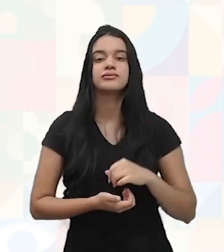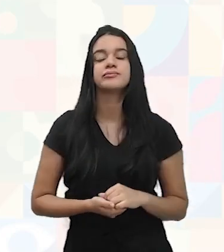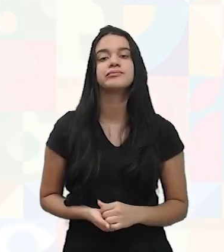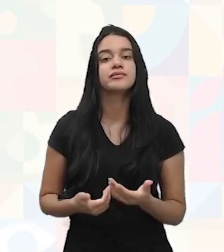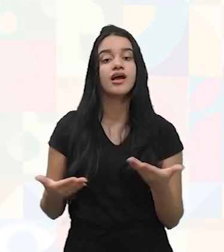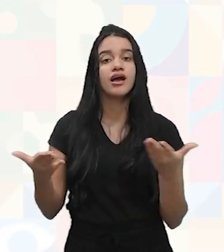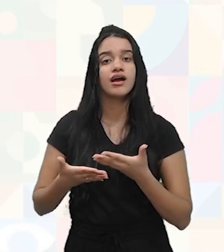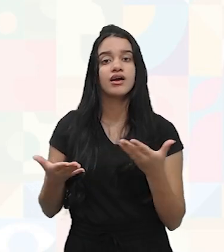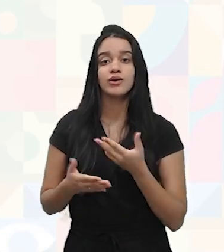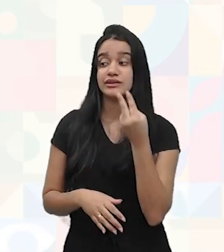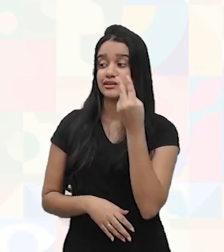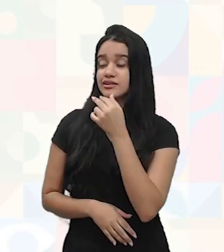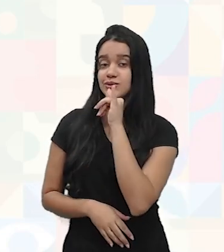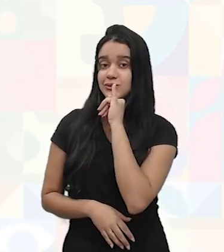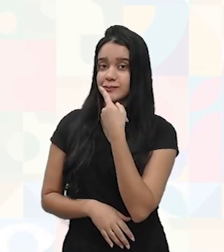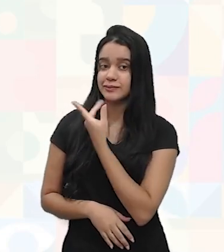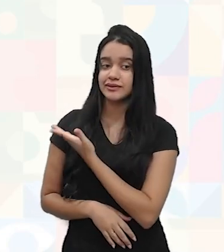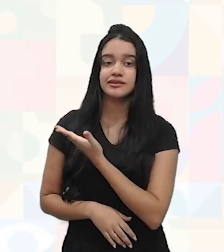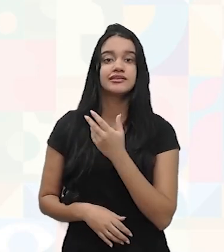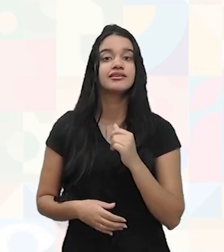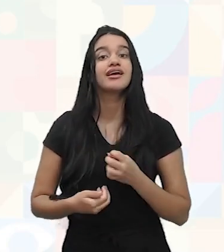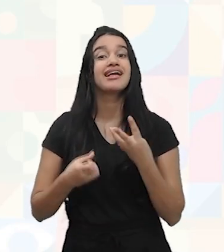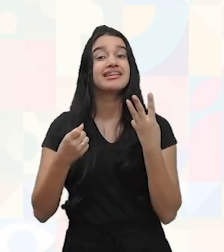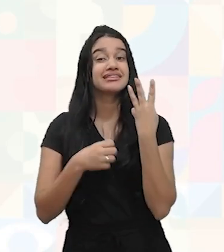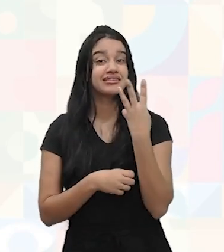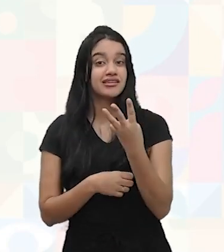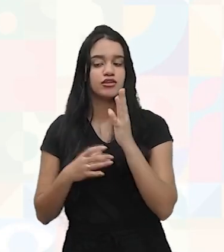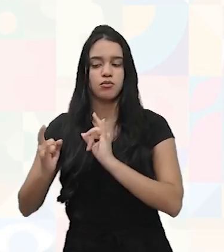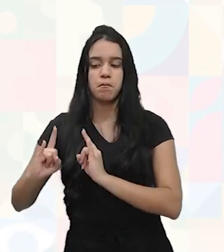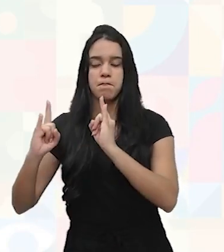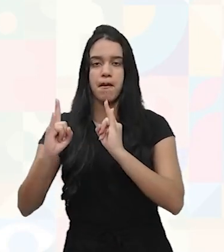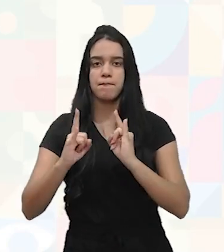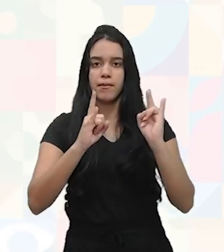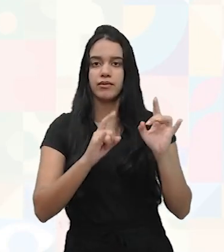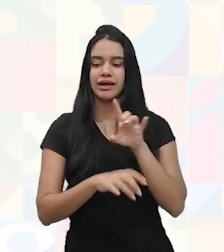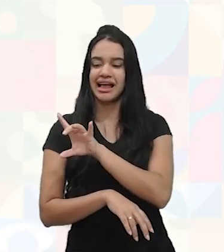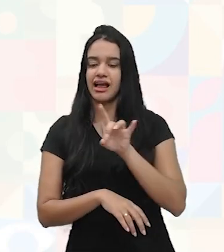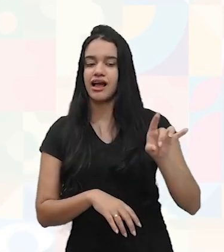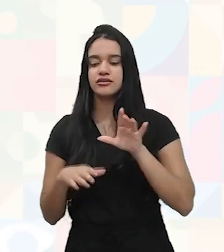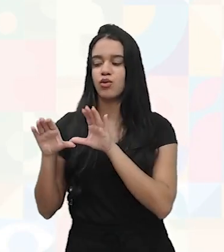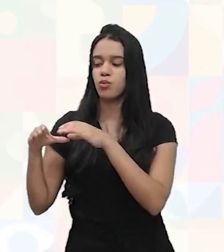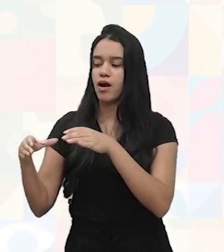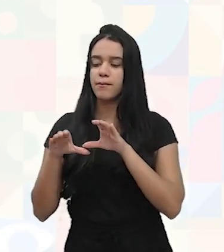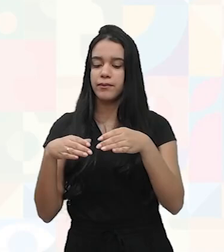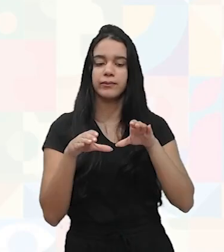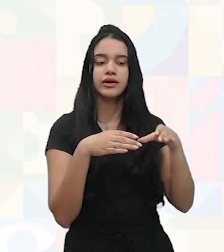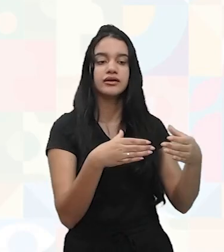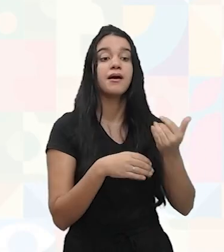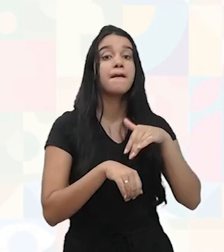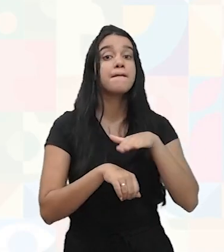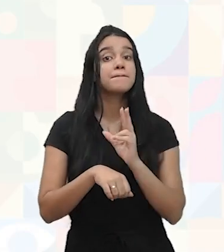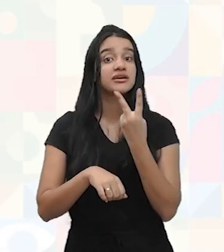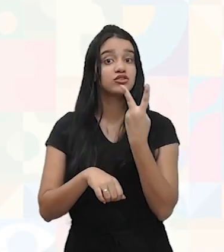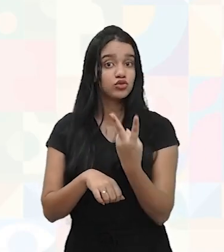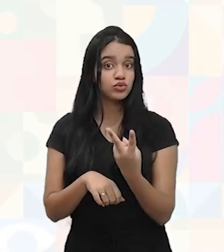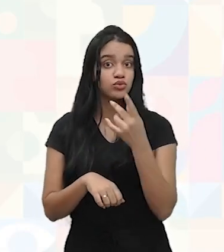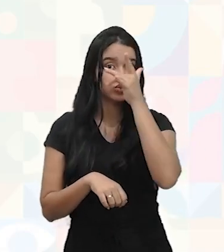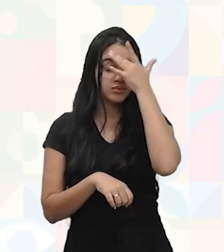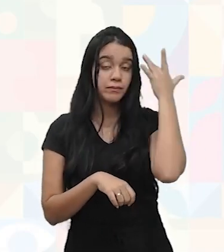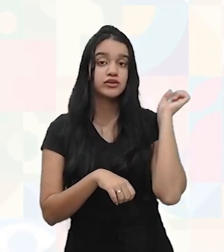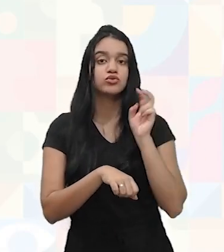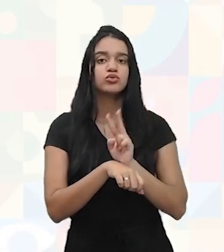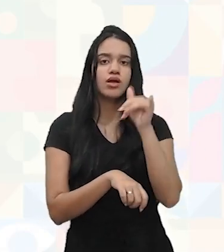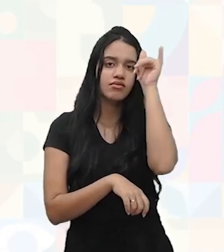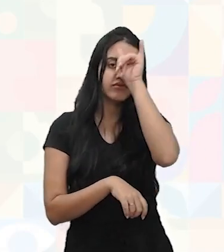segundo exemplo indica que são 3 pavimentos, cada um com o líder e compondo com mais 2 brigadistas, tá? Com ele